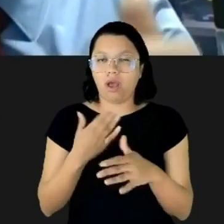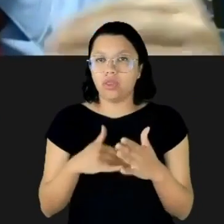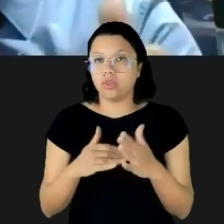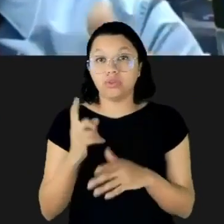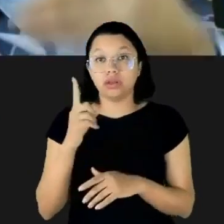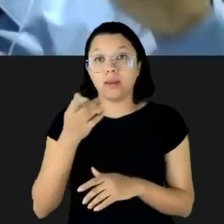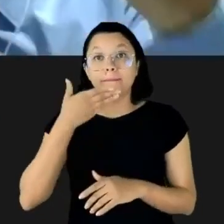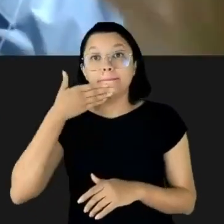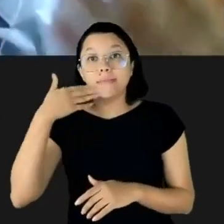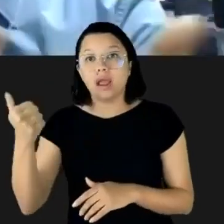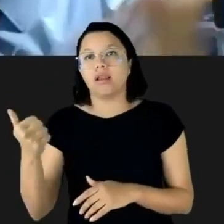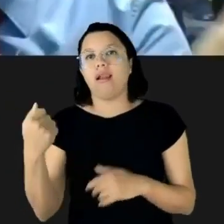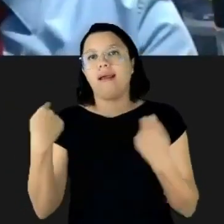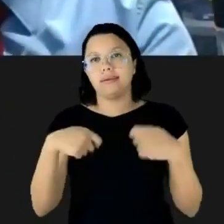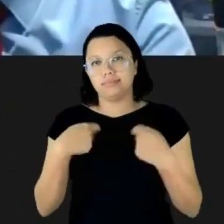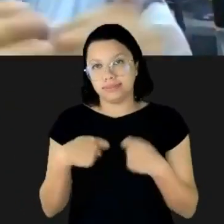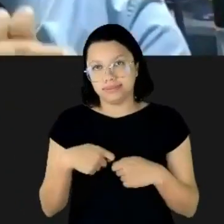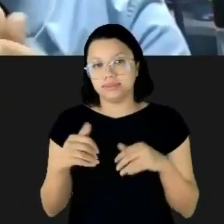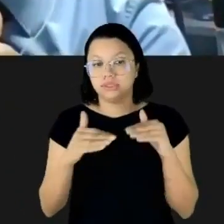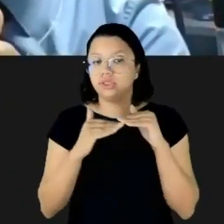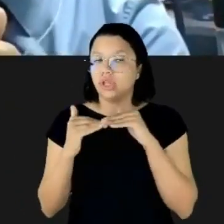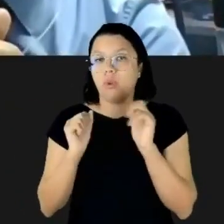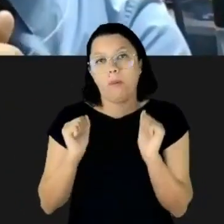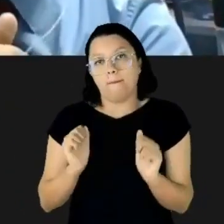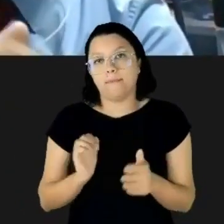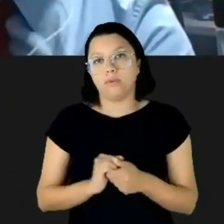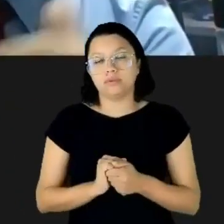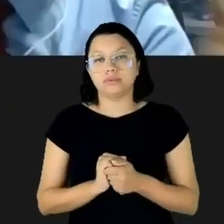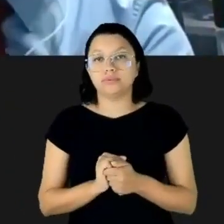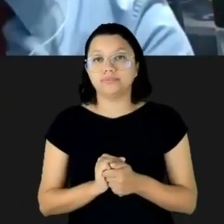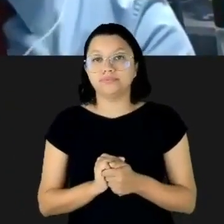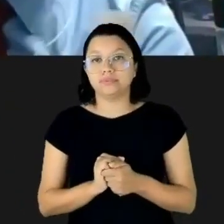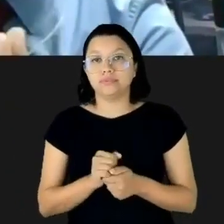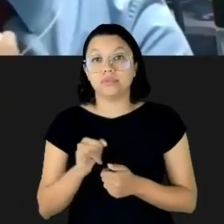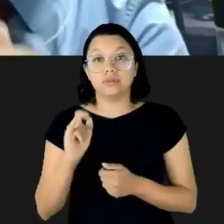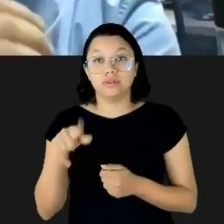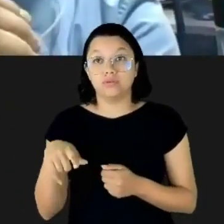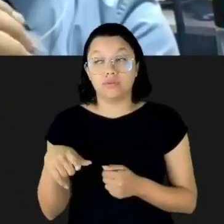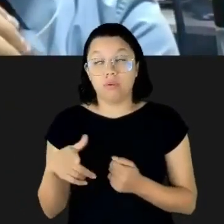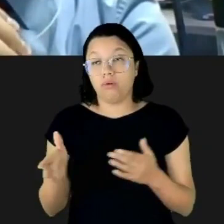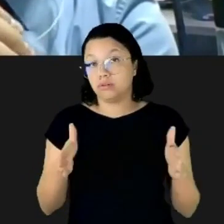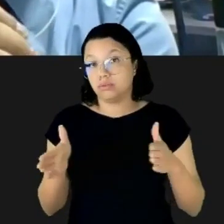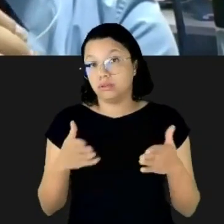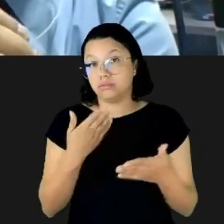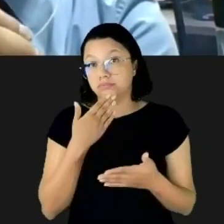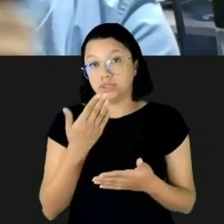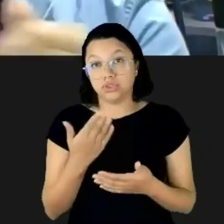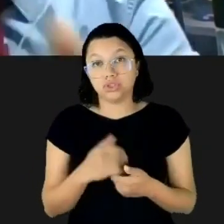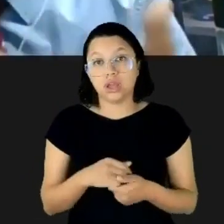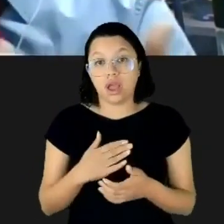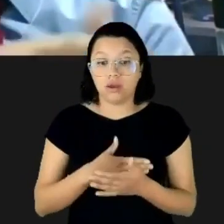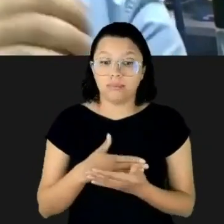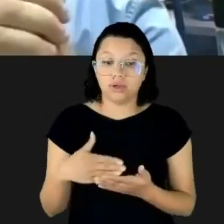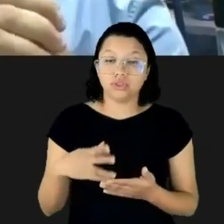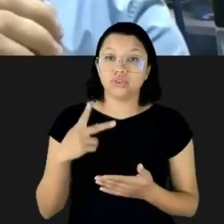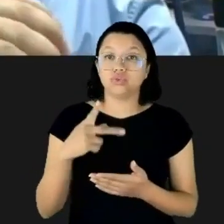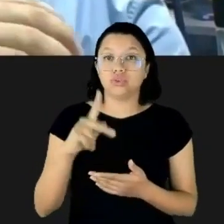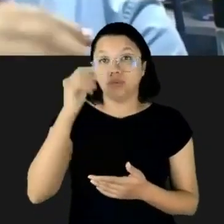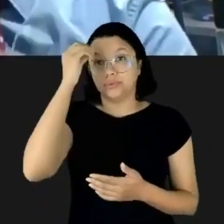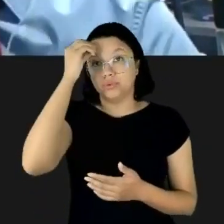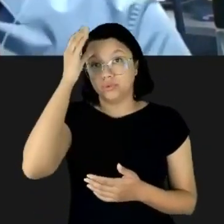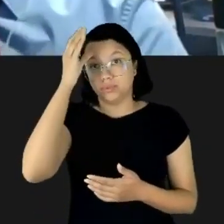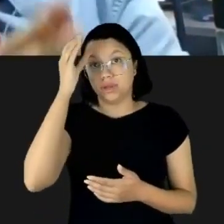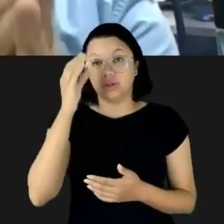tem que simplesmente melhorar na medida do possível e se for o caso a partir da sua